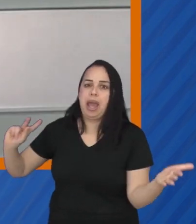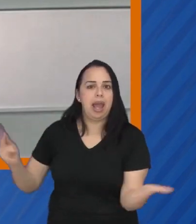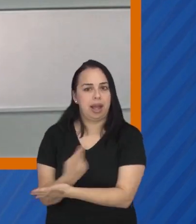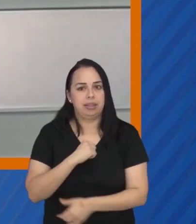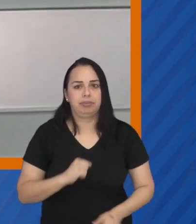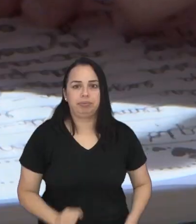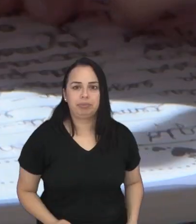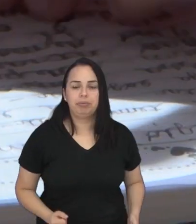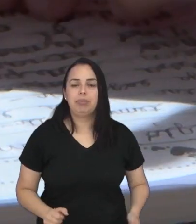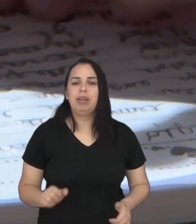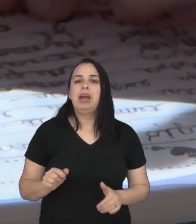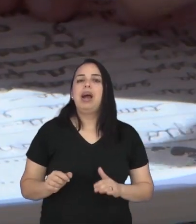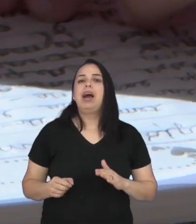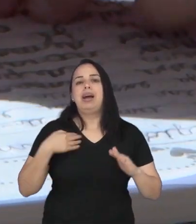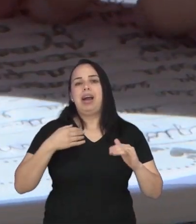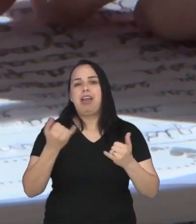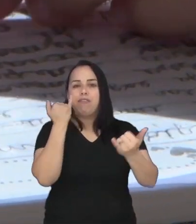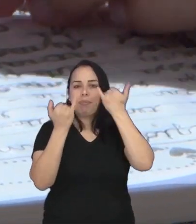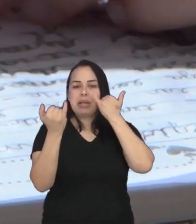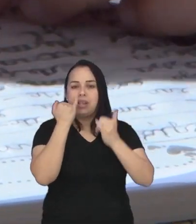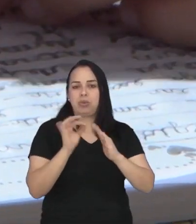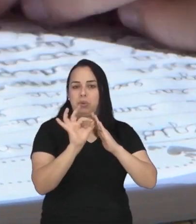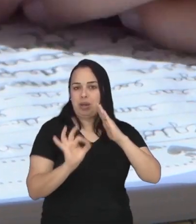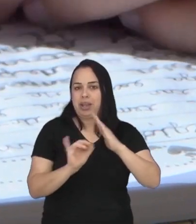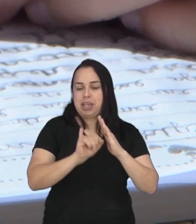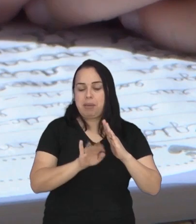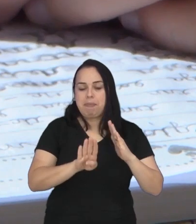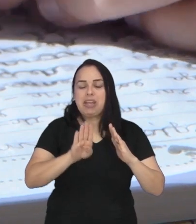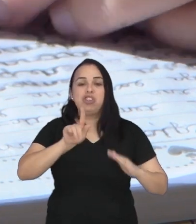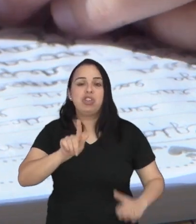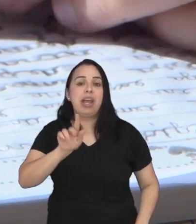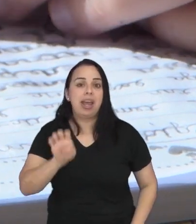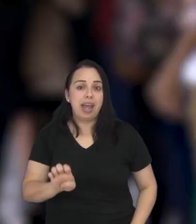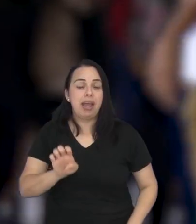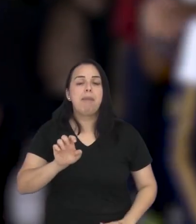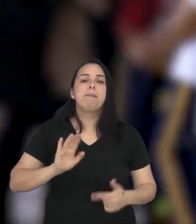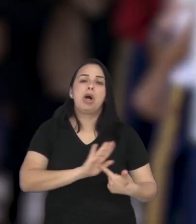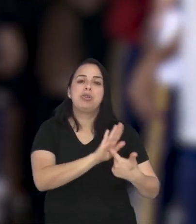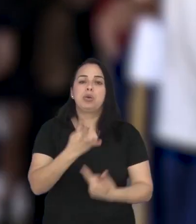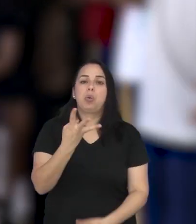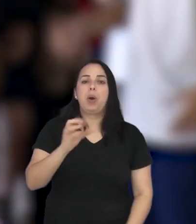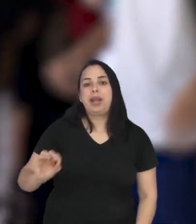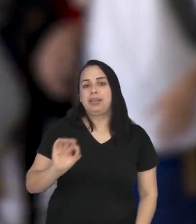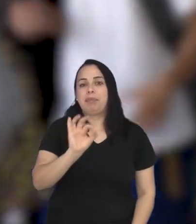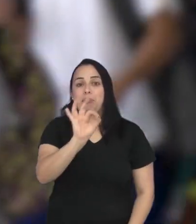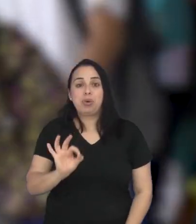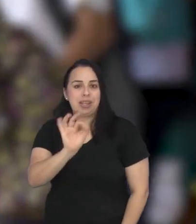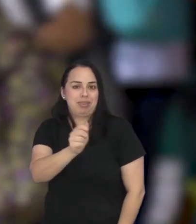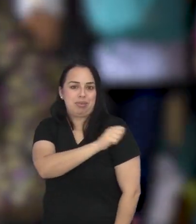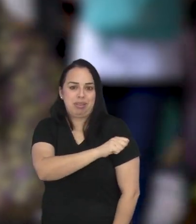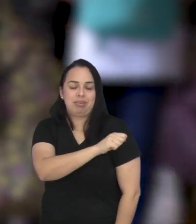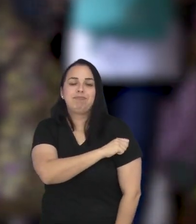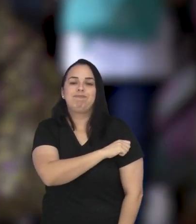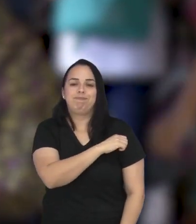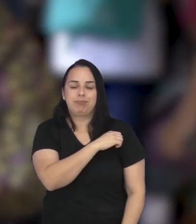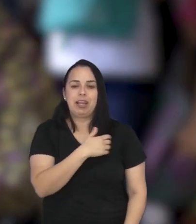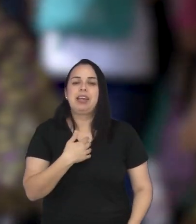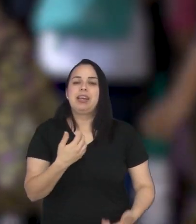tudo isso que você, vamos dizer, você teve de economia, porque você deixou de gastar, né, para um bem